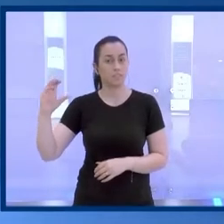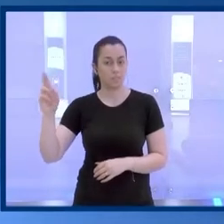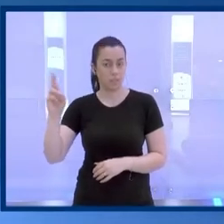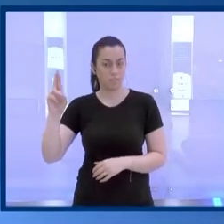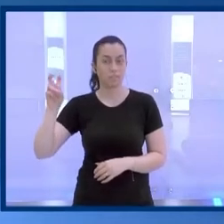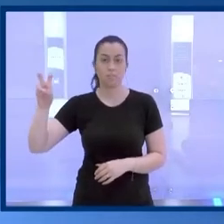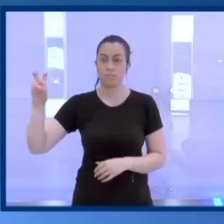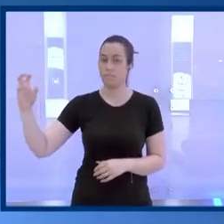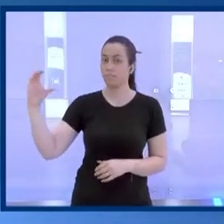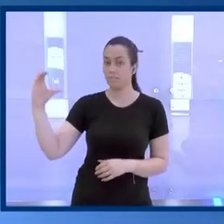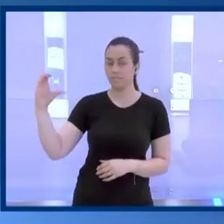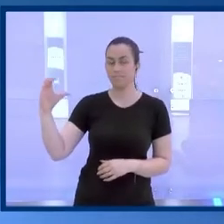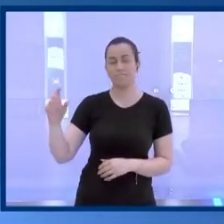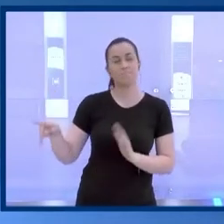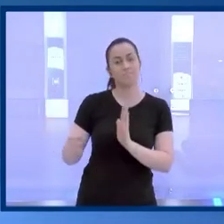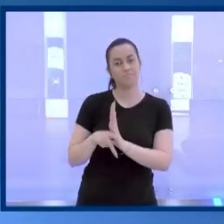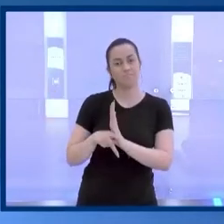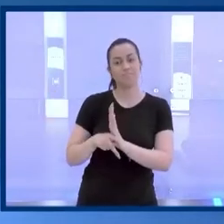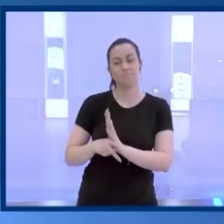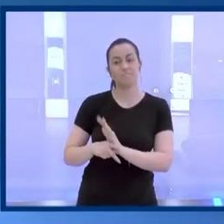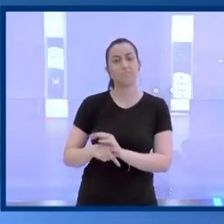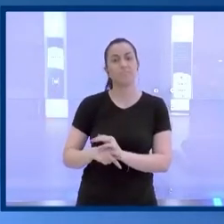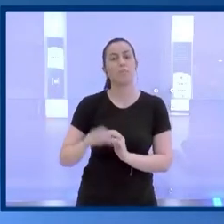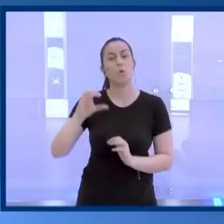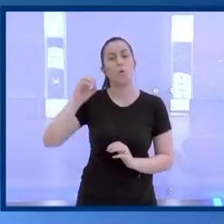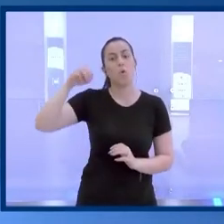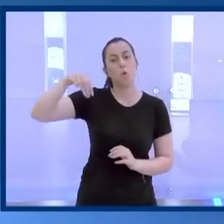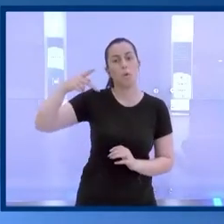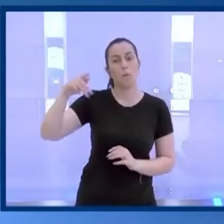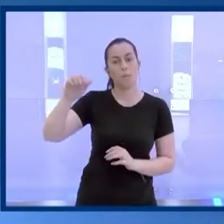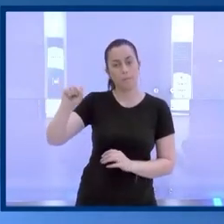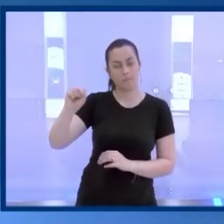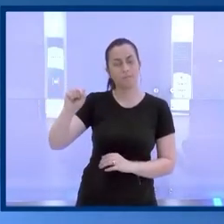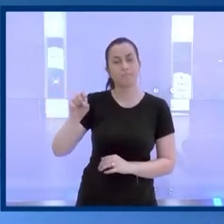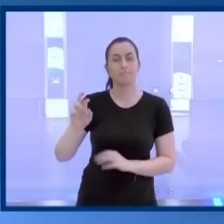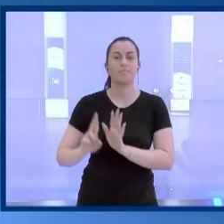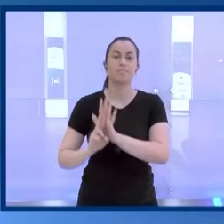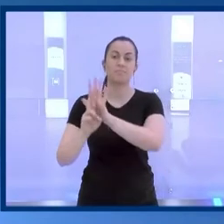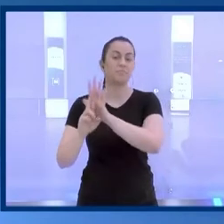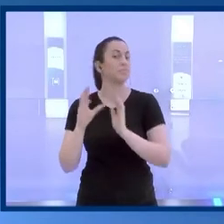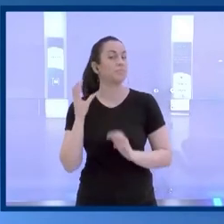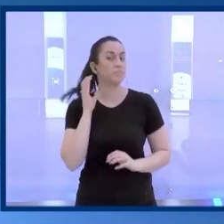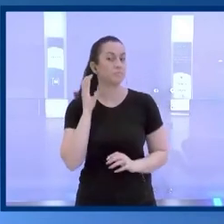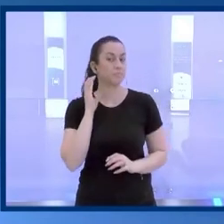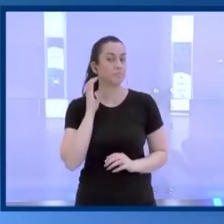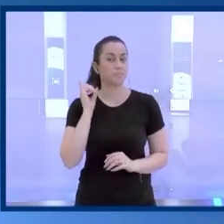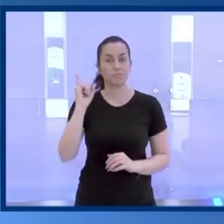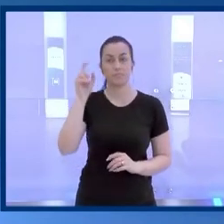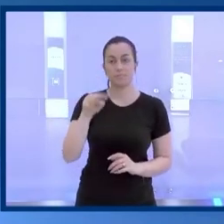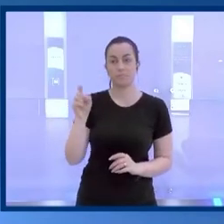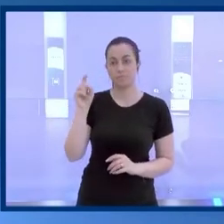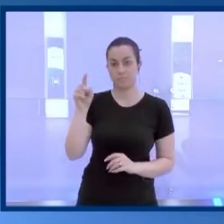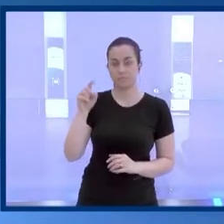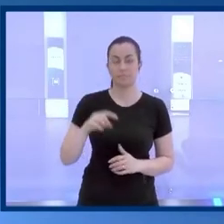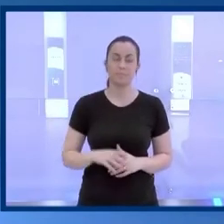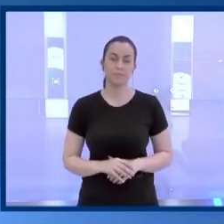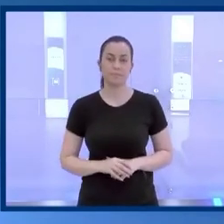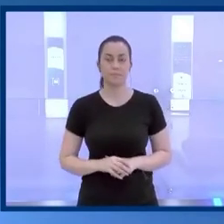R$ 927.799.896,55, que foi ofertado pela proponente Compass 1 Participações Limitada, aqui representado pela corretora